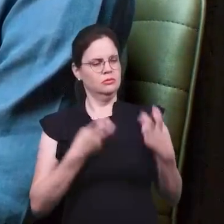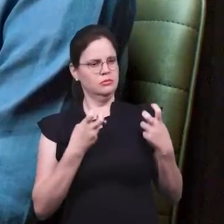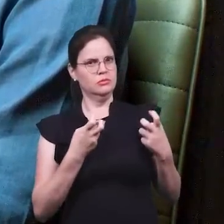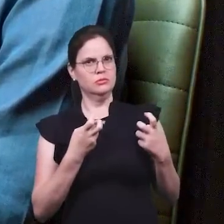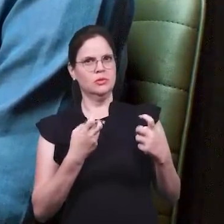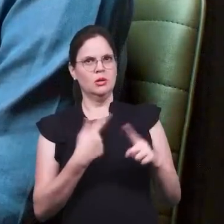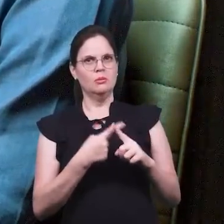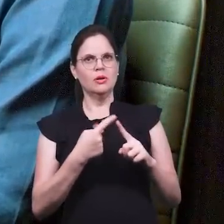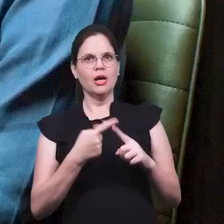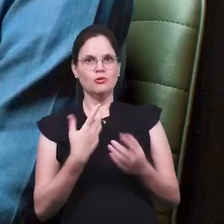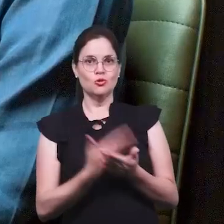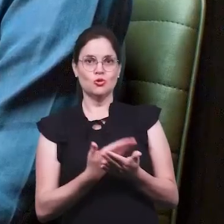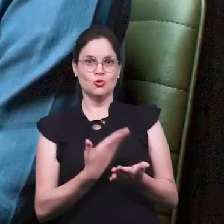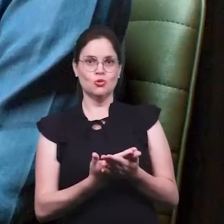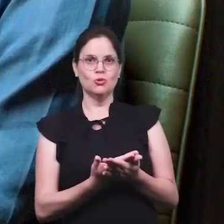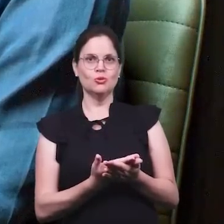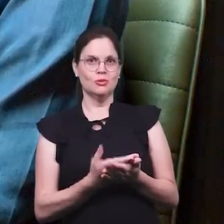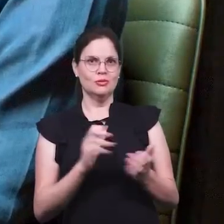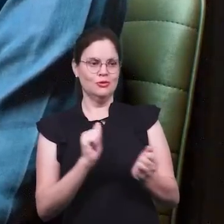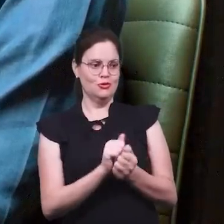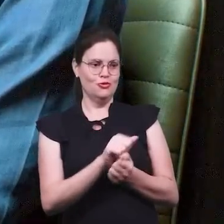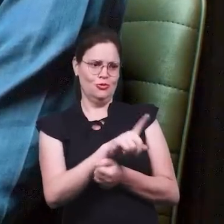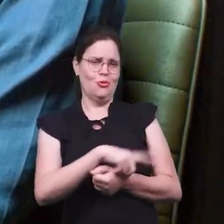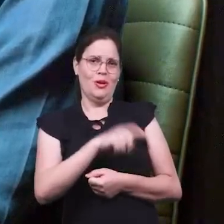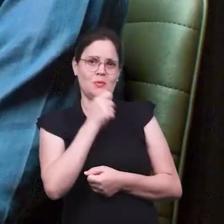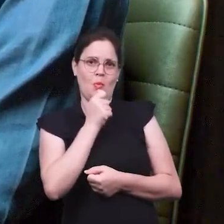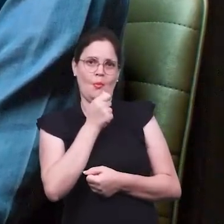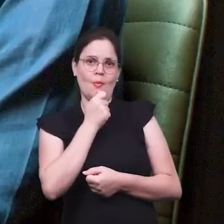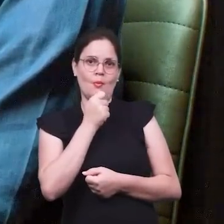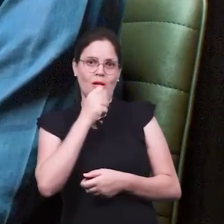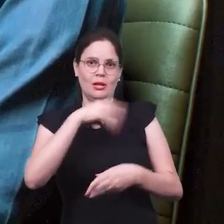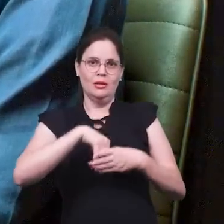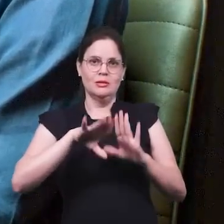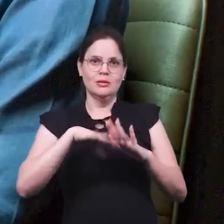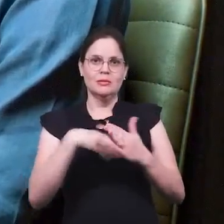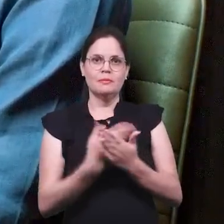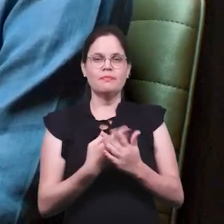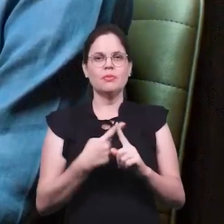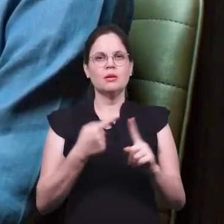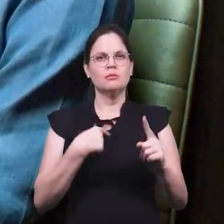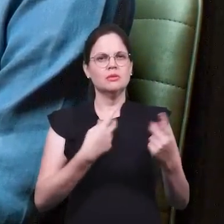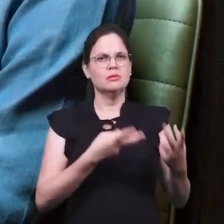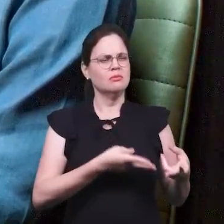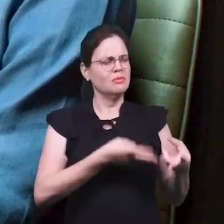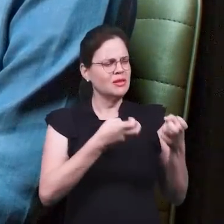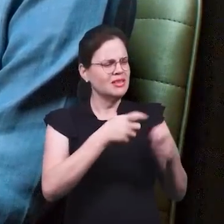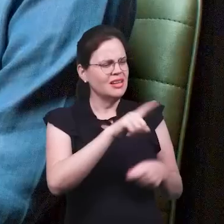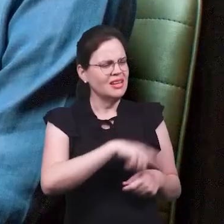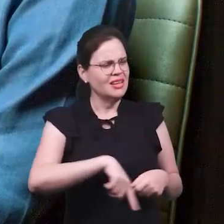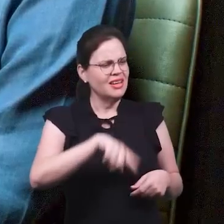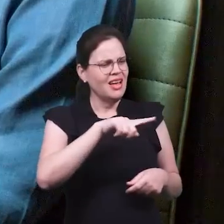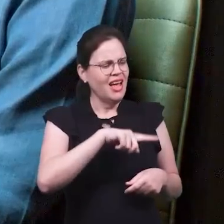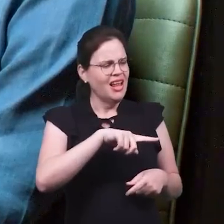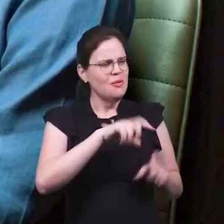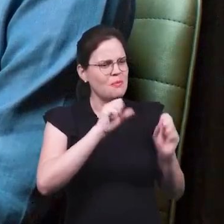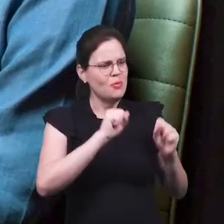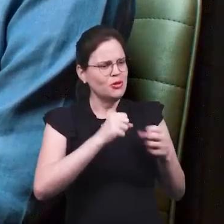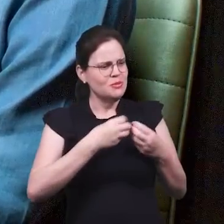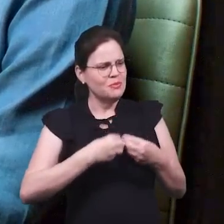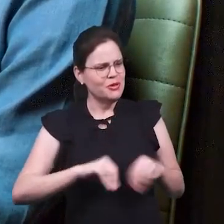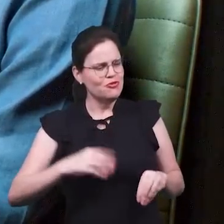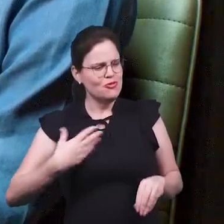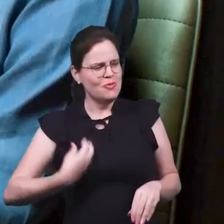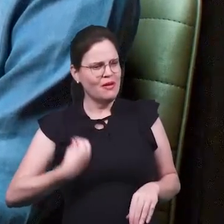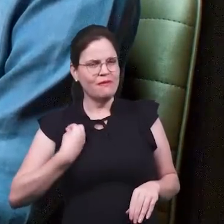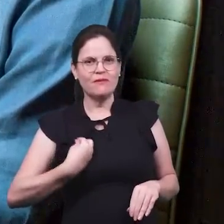ainda estudo com todas as pessoas. Aham. E hoje em dia eu vejo tanto de dificuldade que elas poderiam ter trazido para minha